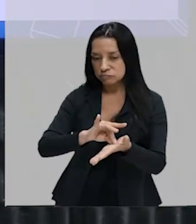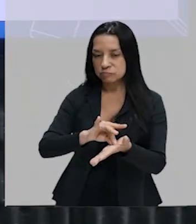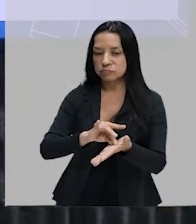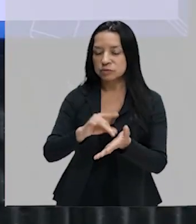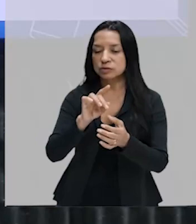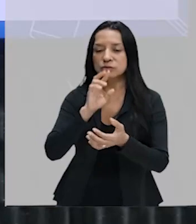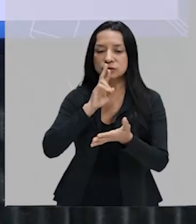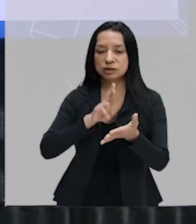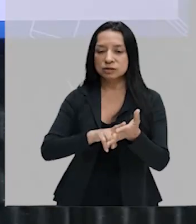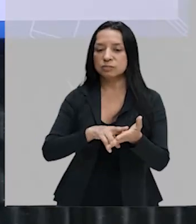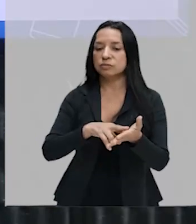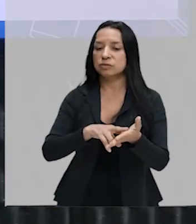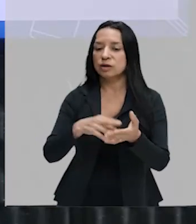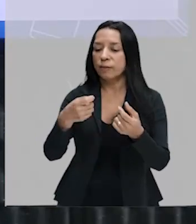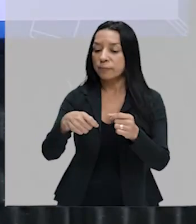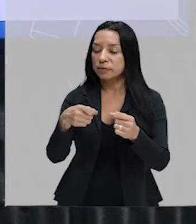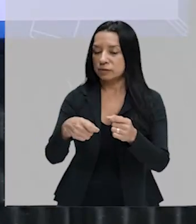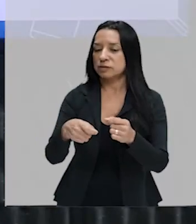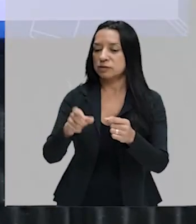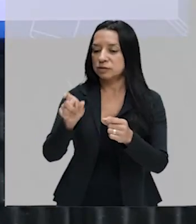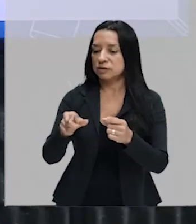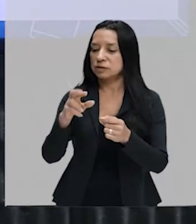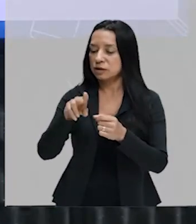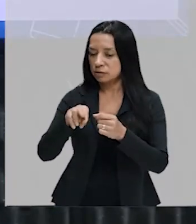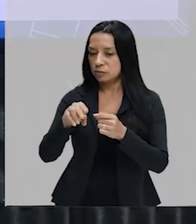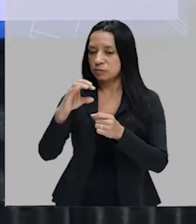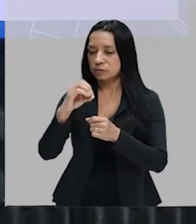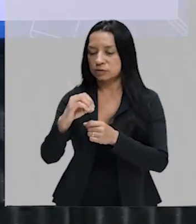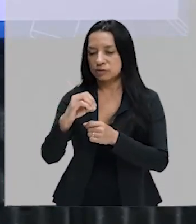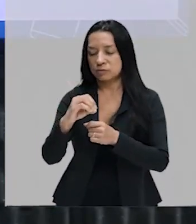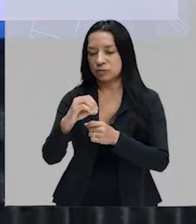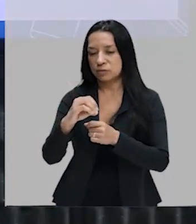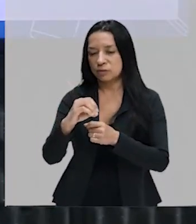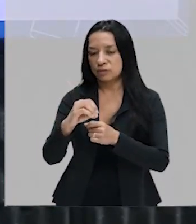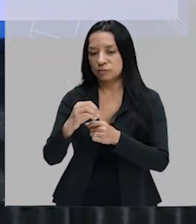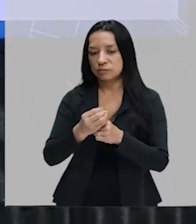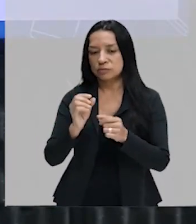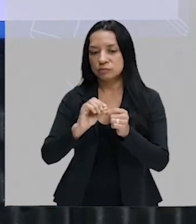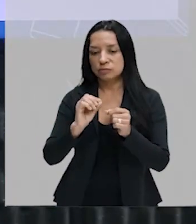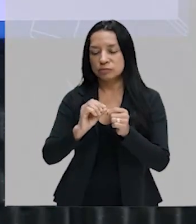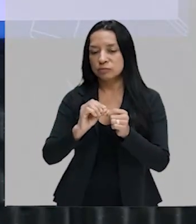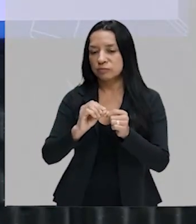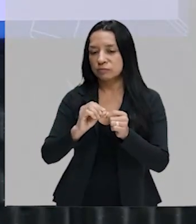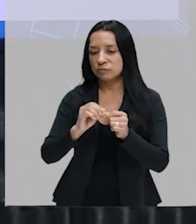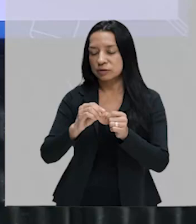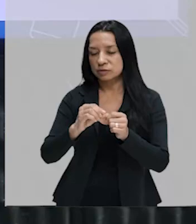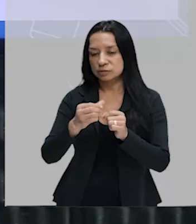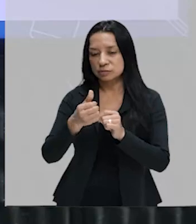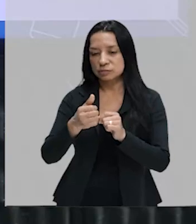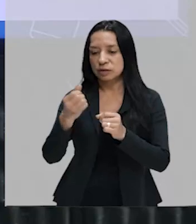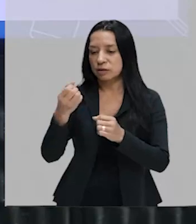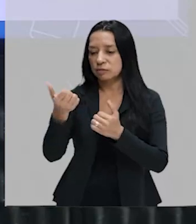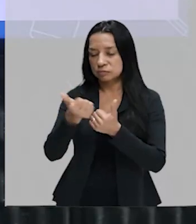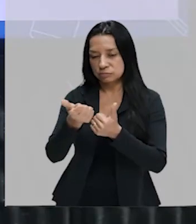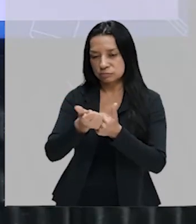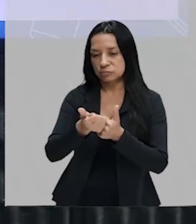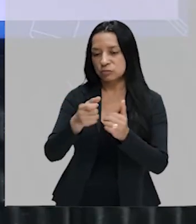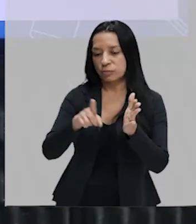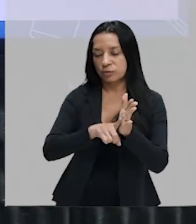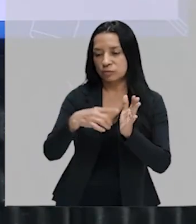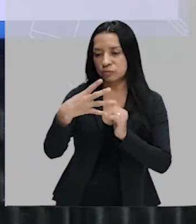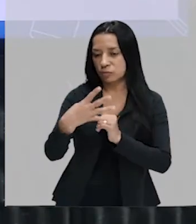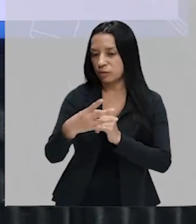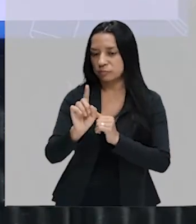resultado aqui vai ter que dar zero. E quando eu faço lá no lugar do x o menos 4, isso aí não acontece, tá bom? Vamos ver o